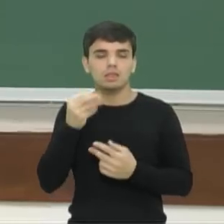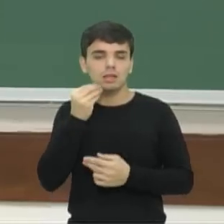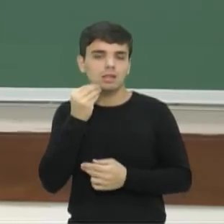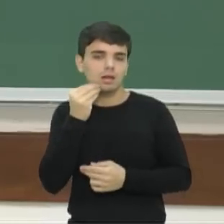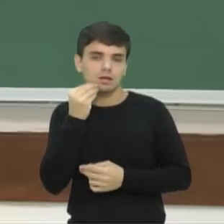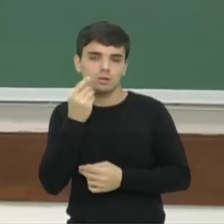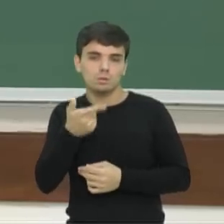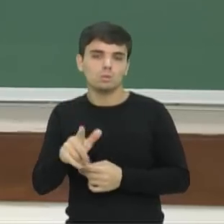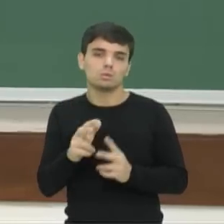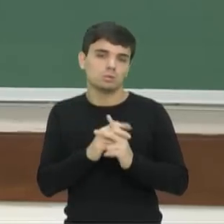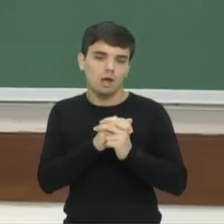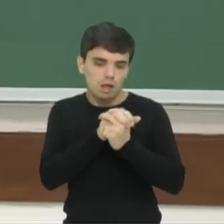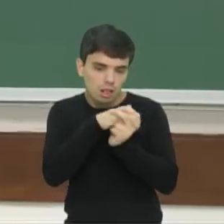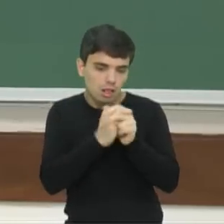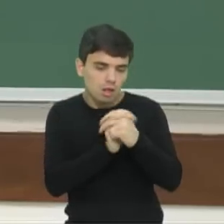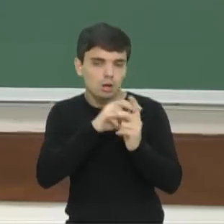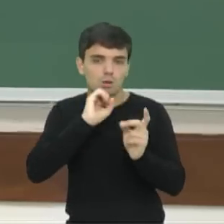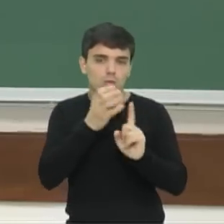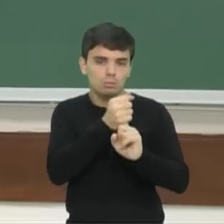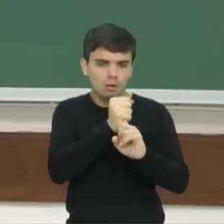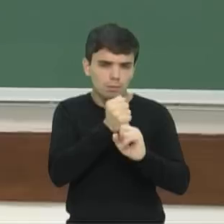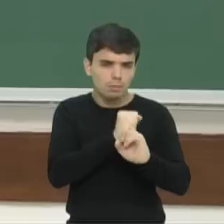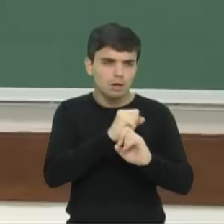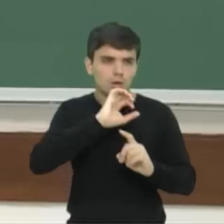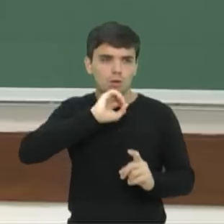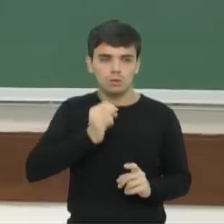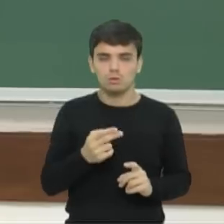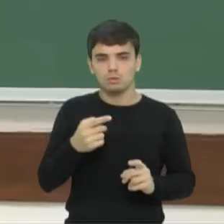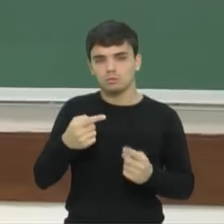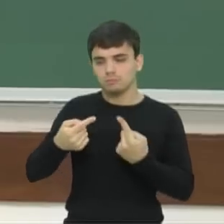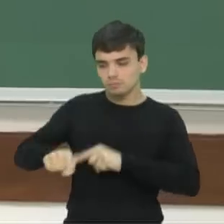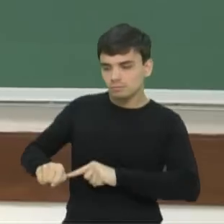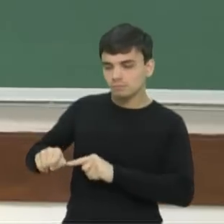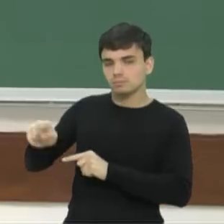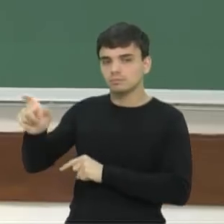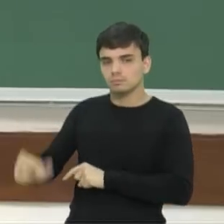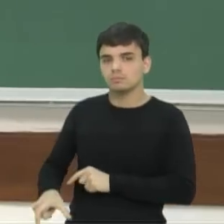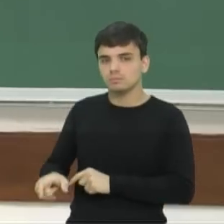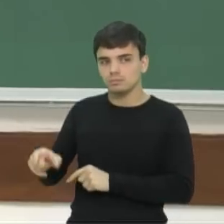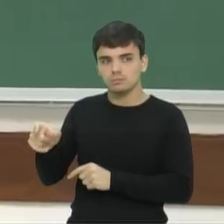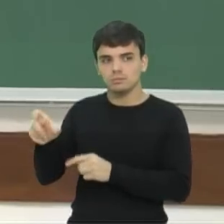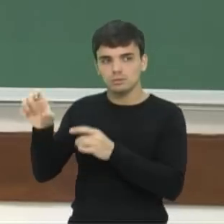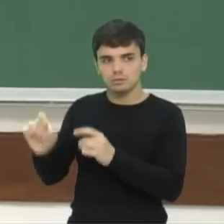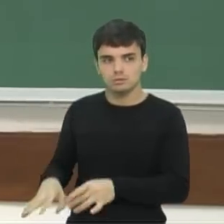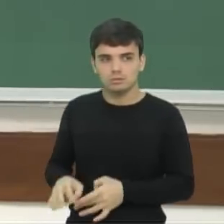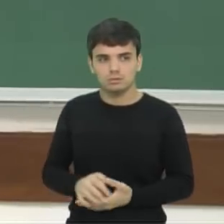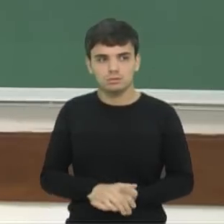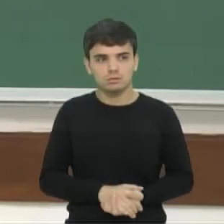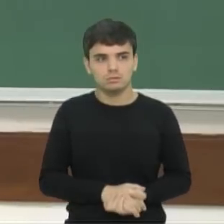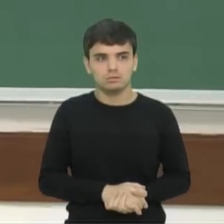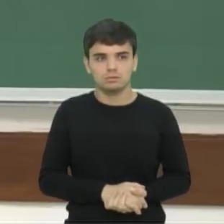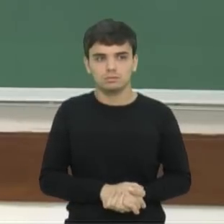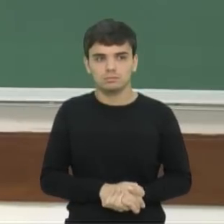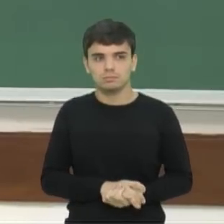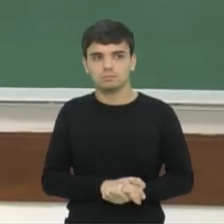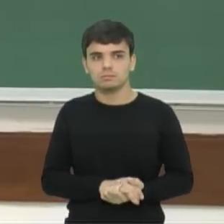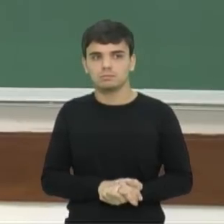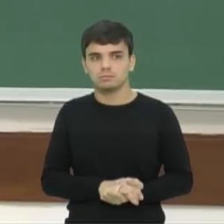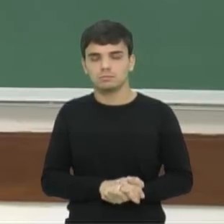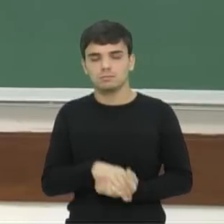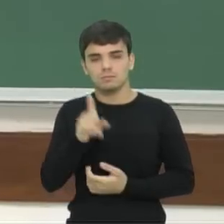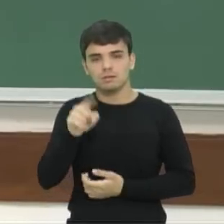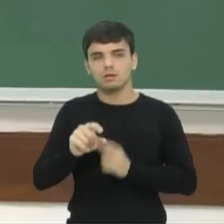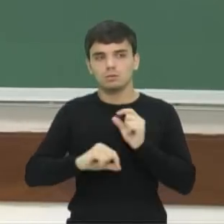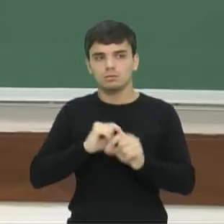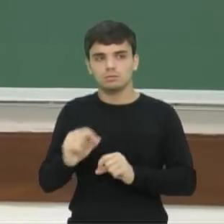por exemplo, imobilização ou forçar o adversário a desistir, né? Então, o golpe aplicado nessa animação é um